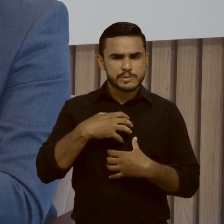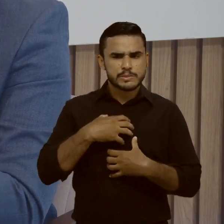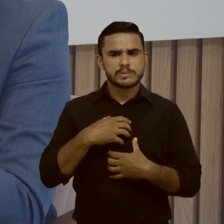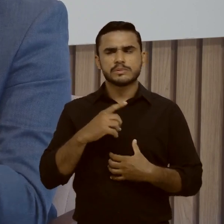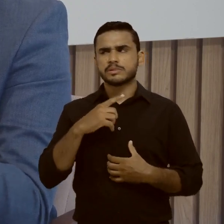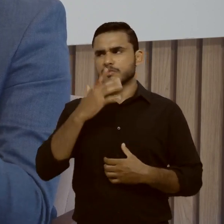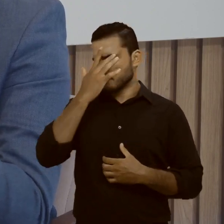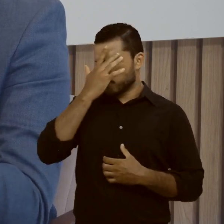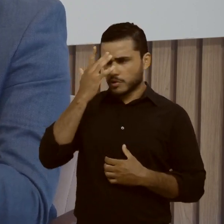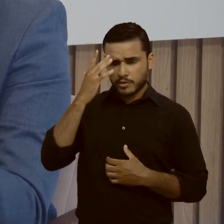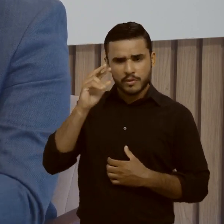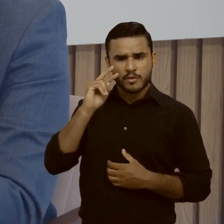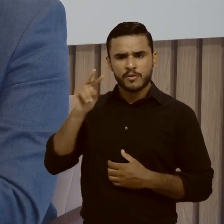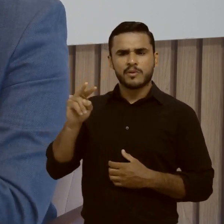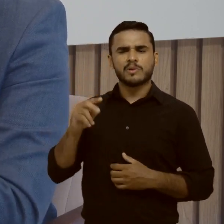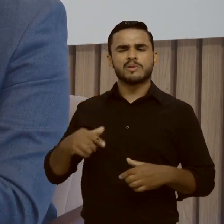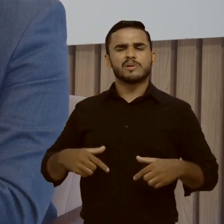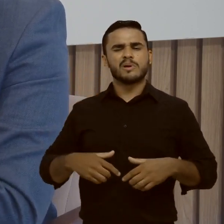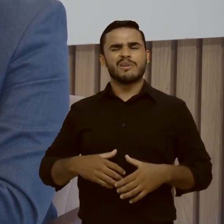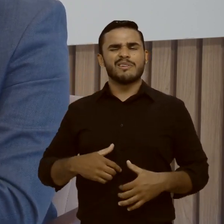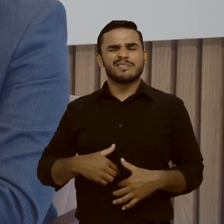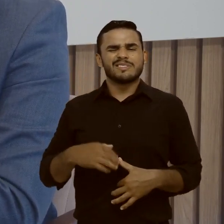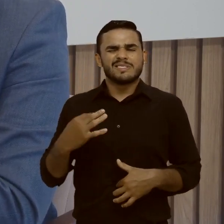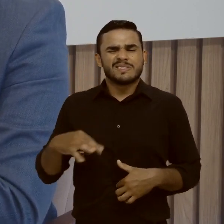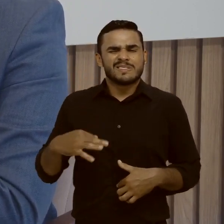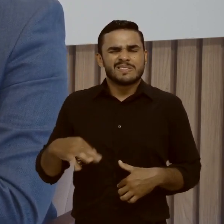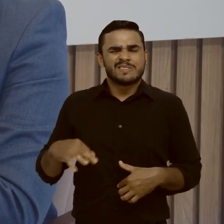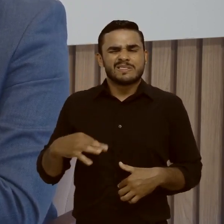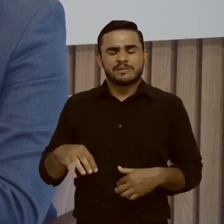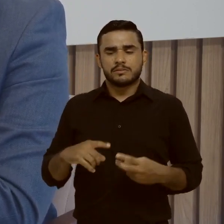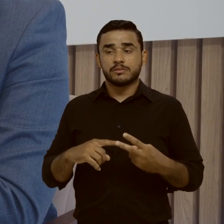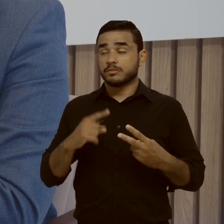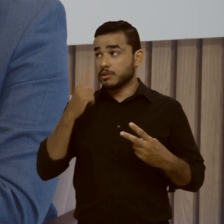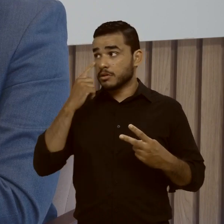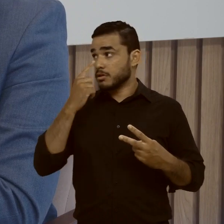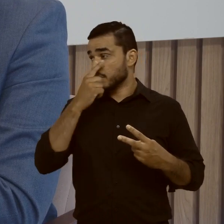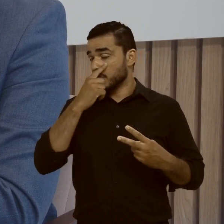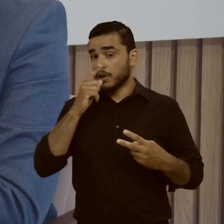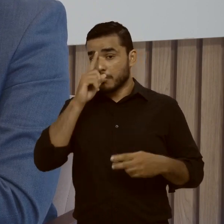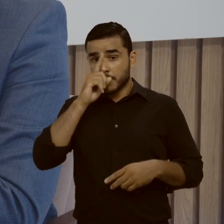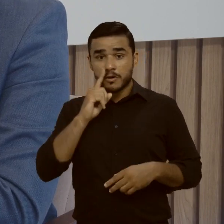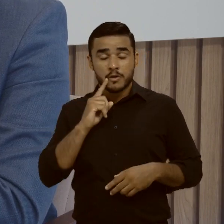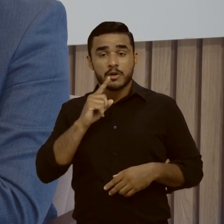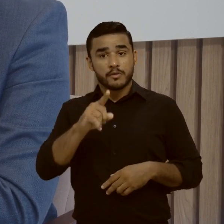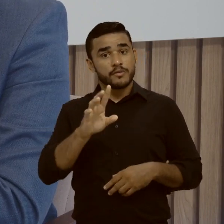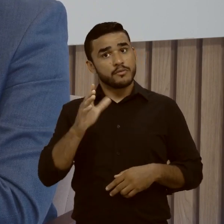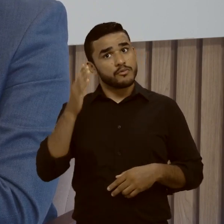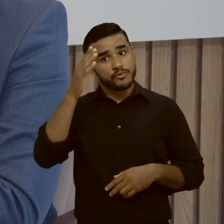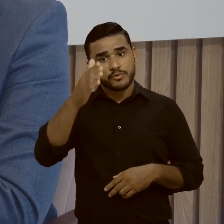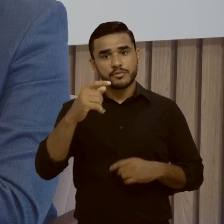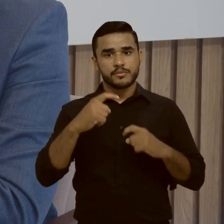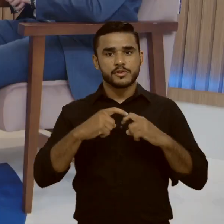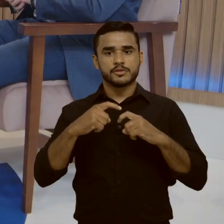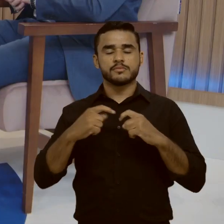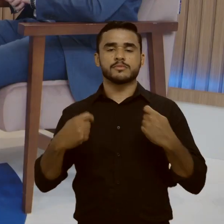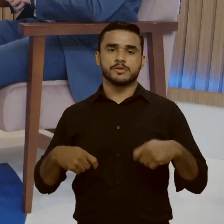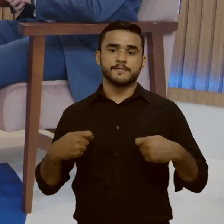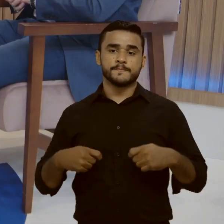conhece alguém ou por uma eventualidade apresentou esses sintomas, procura um atendimento médico. Tá? Olha